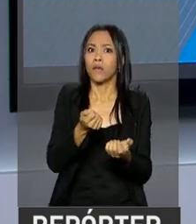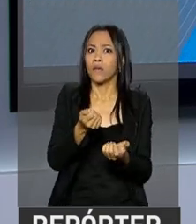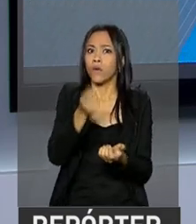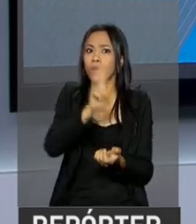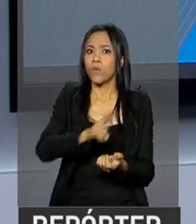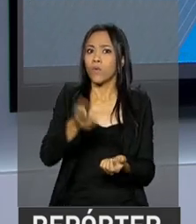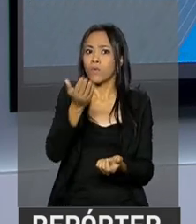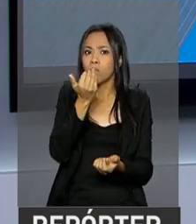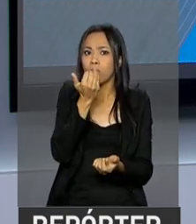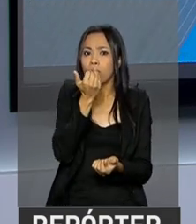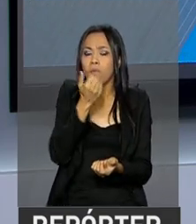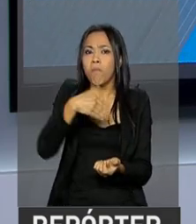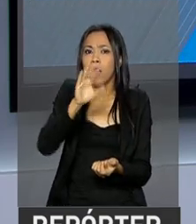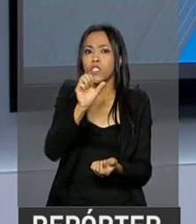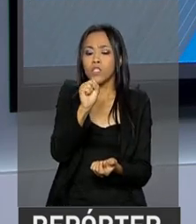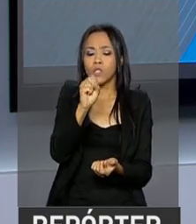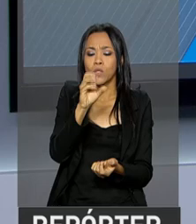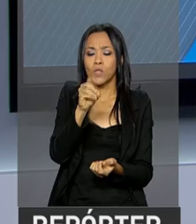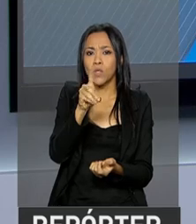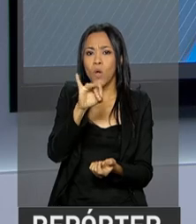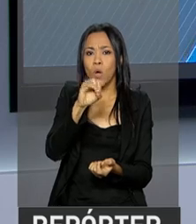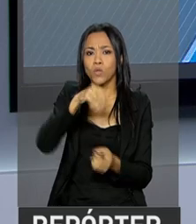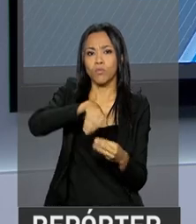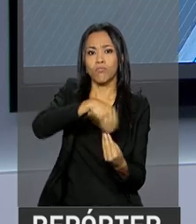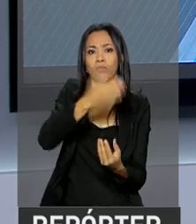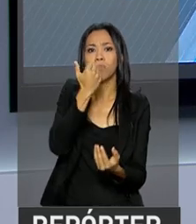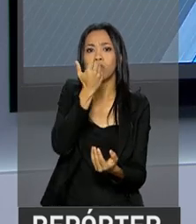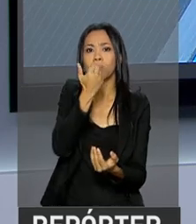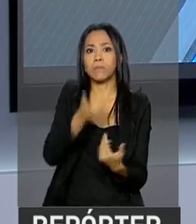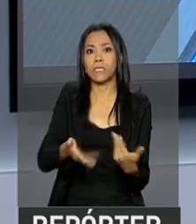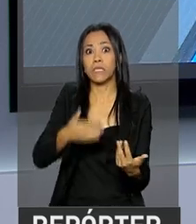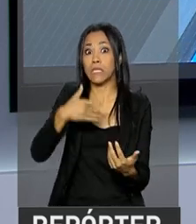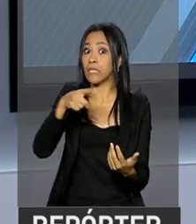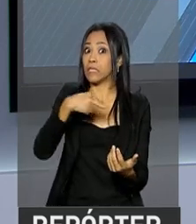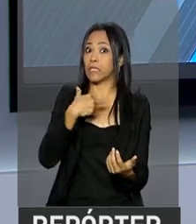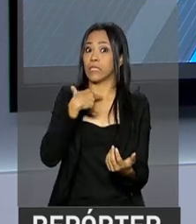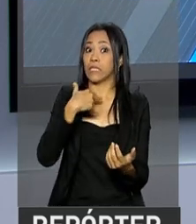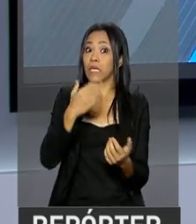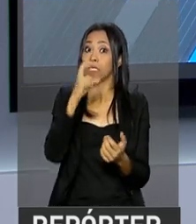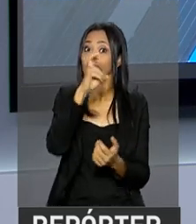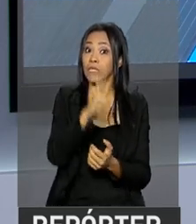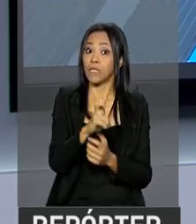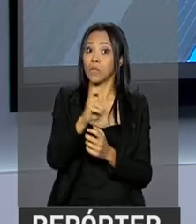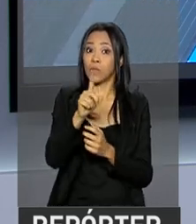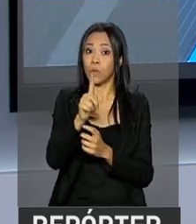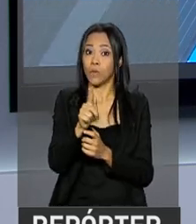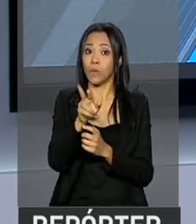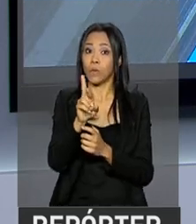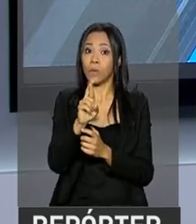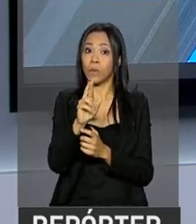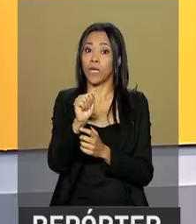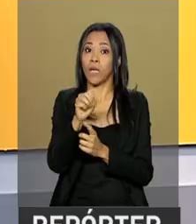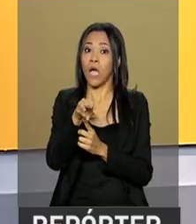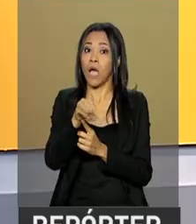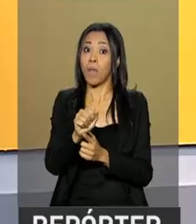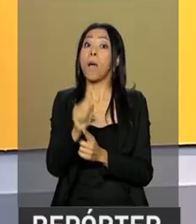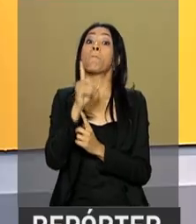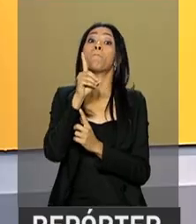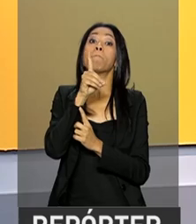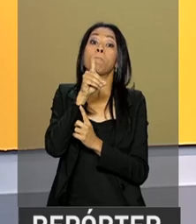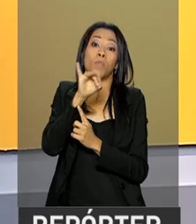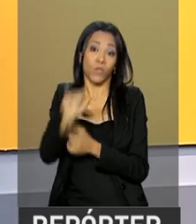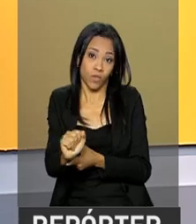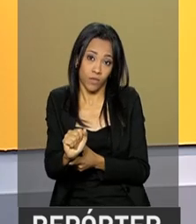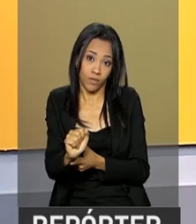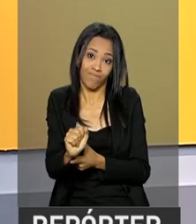quantidade recomendada pela Organização Mundial de Saúde, que é de 5 g por dia. para